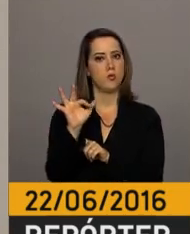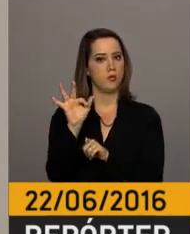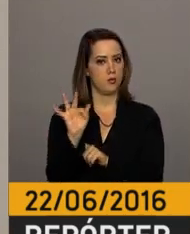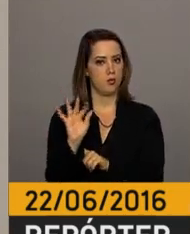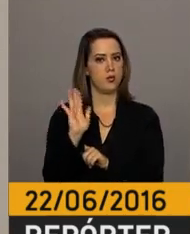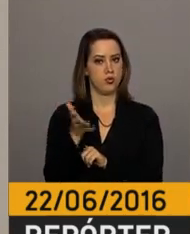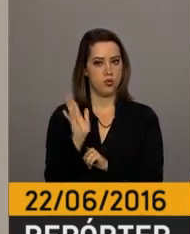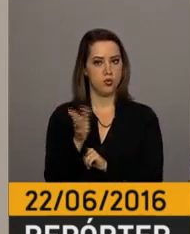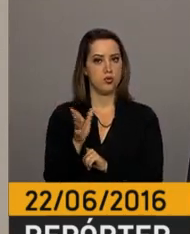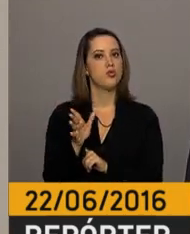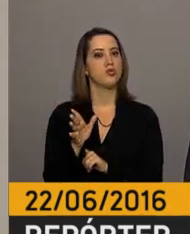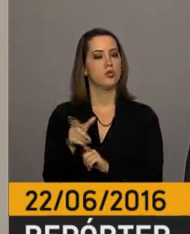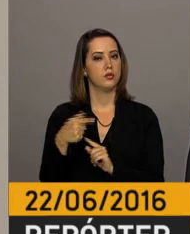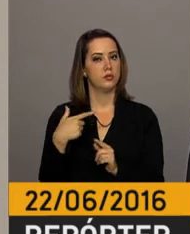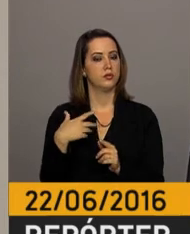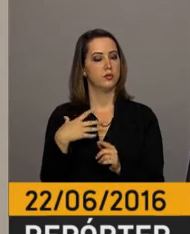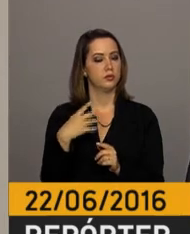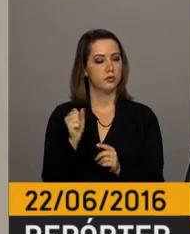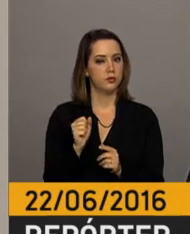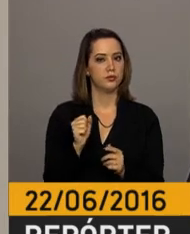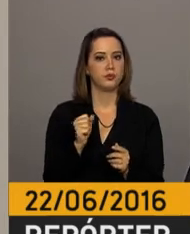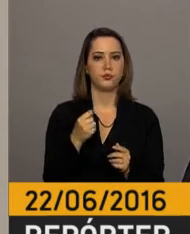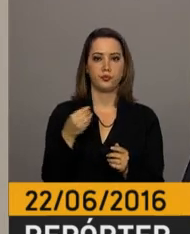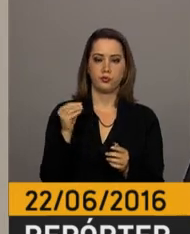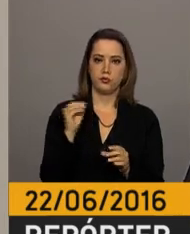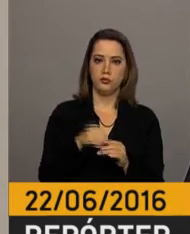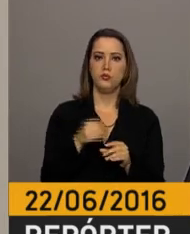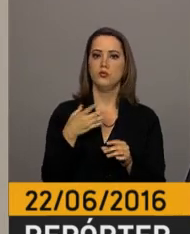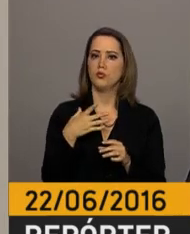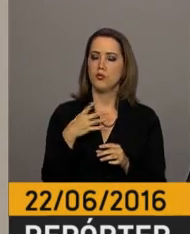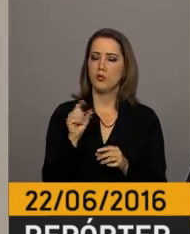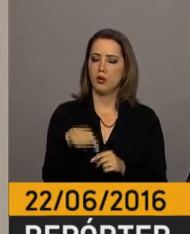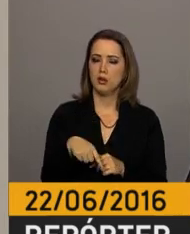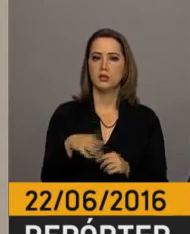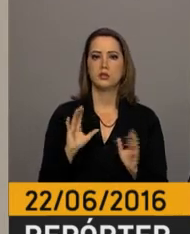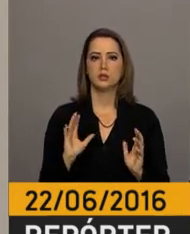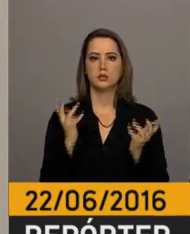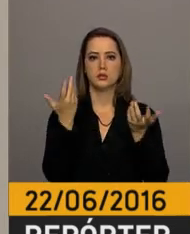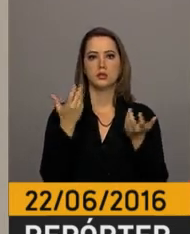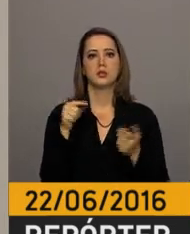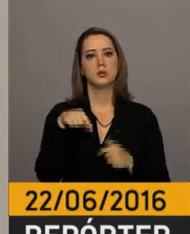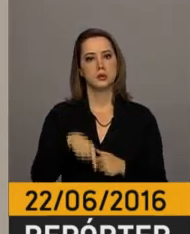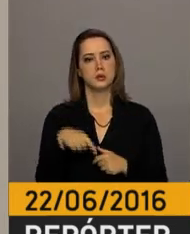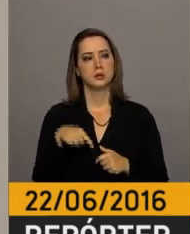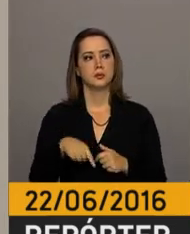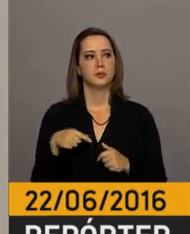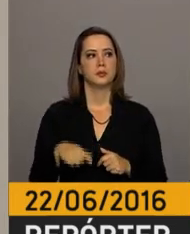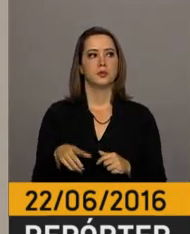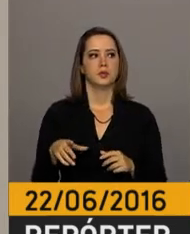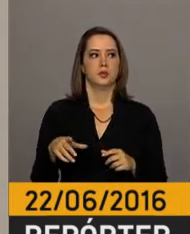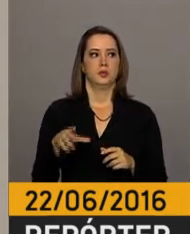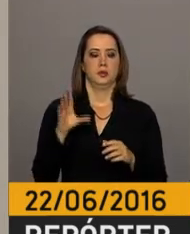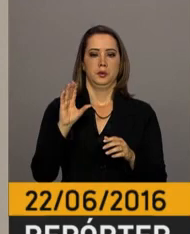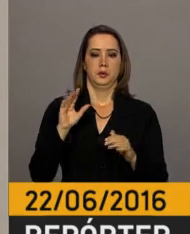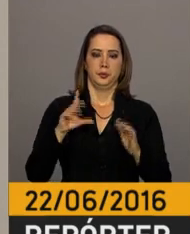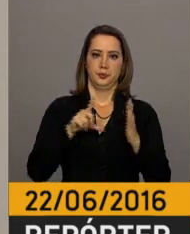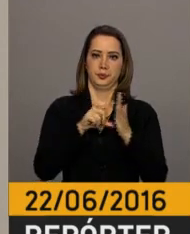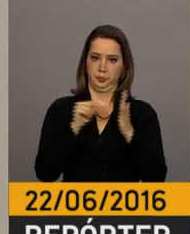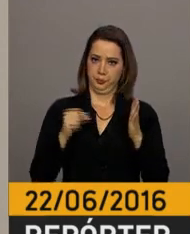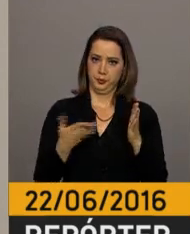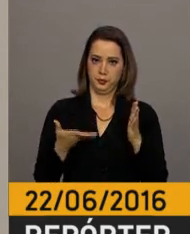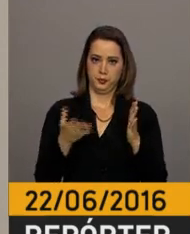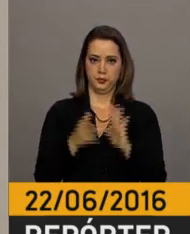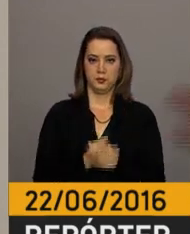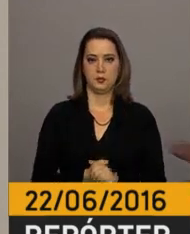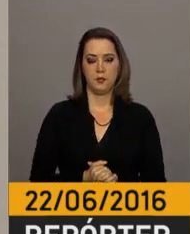sancioná-lo também solenemente aqui eh no palácio no Palácio do Planalto Então eu estou fazendo este brevíssimo relato aos